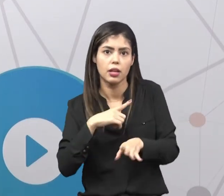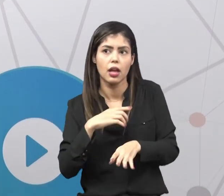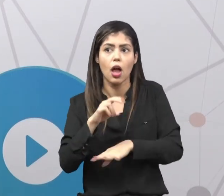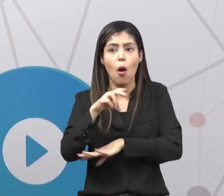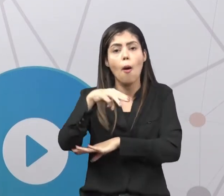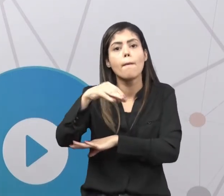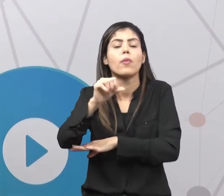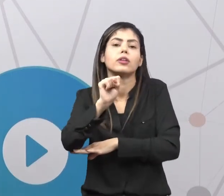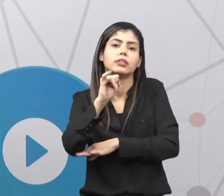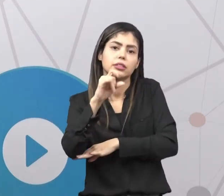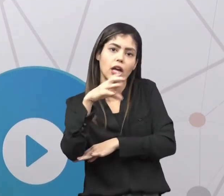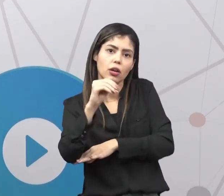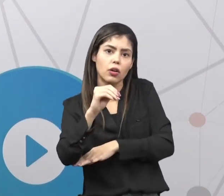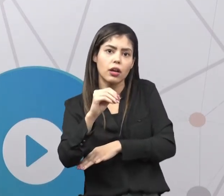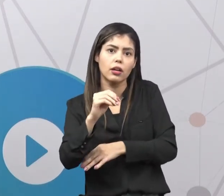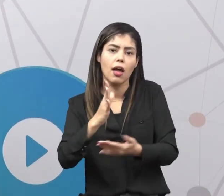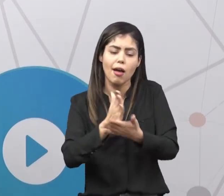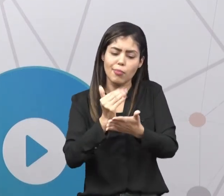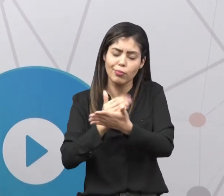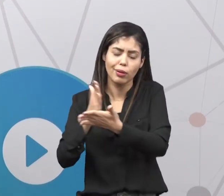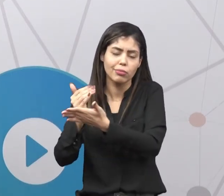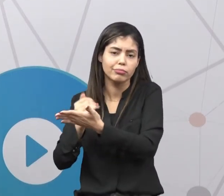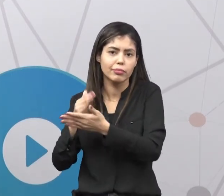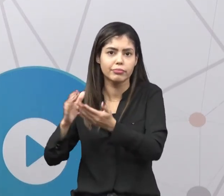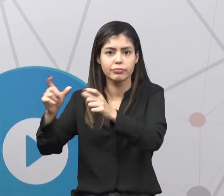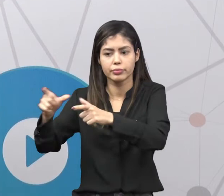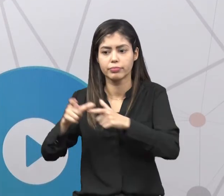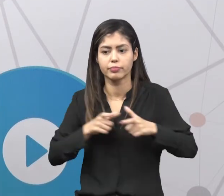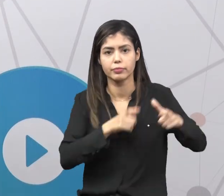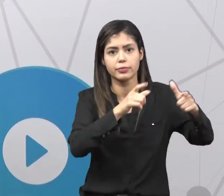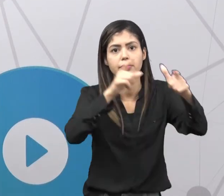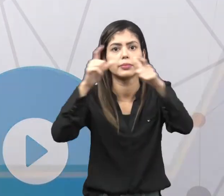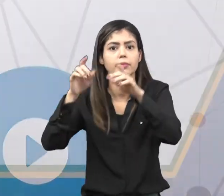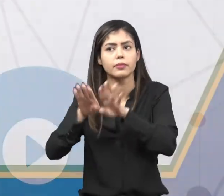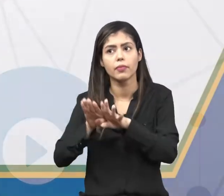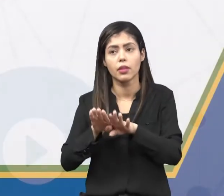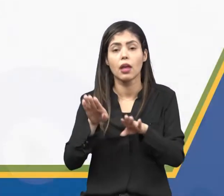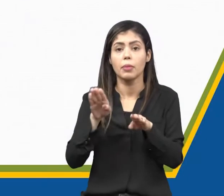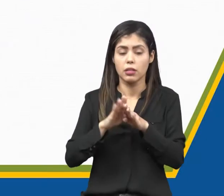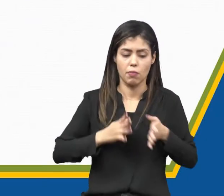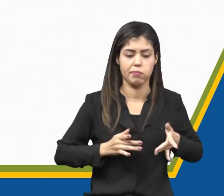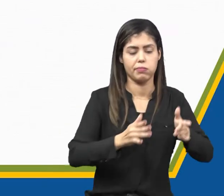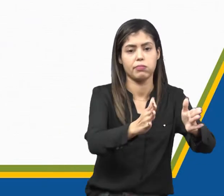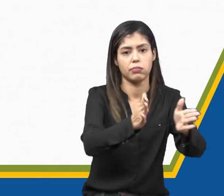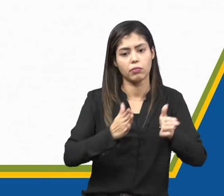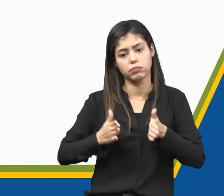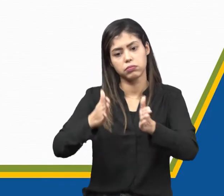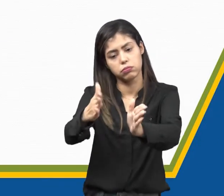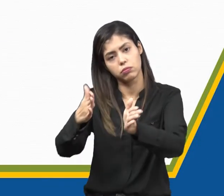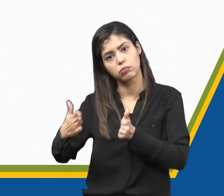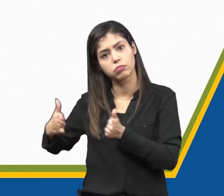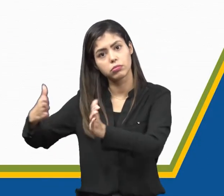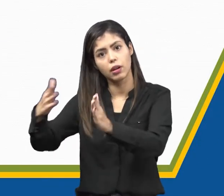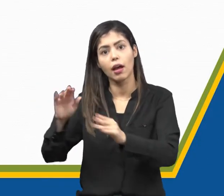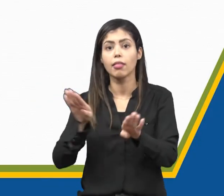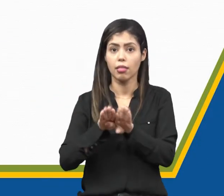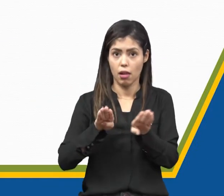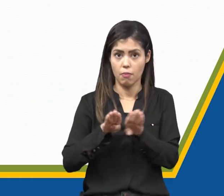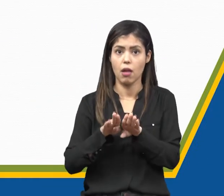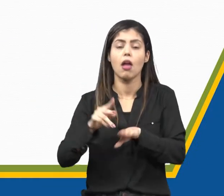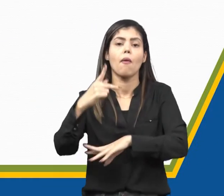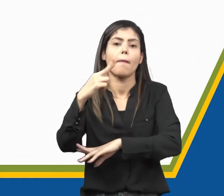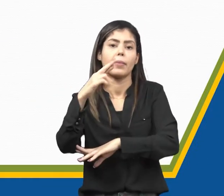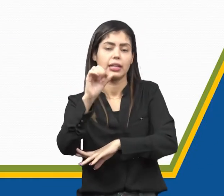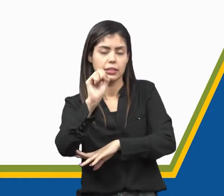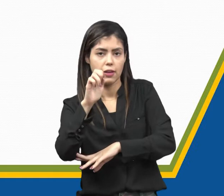de mosaico. Ele é um verdadeiro quebra-cabeça, né? Além disso, nós temos os corredores ecológicos, que também é um modelo de